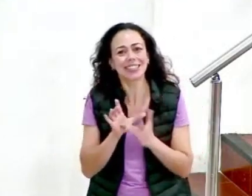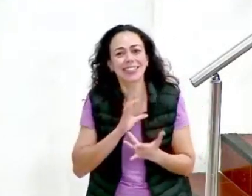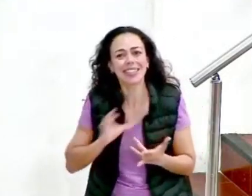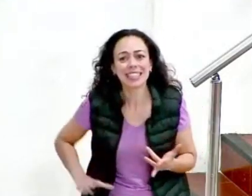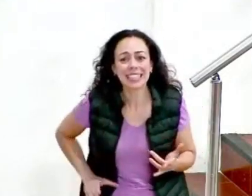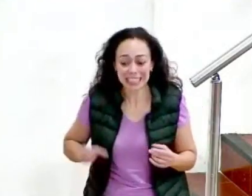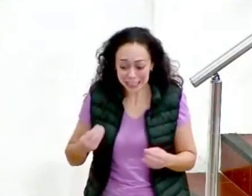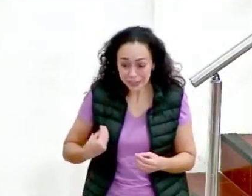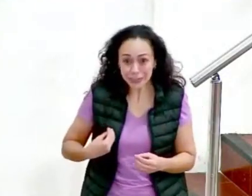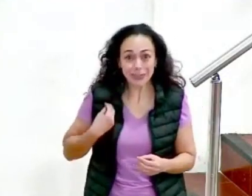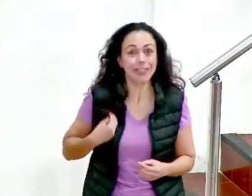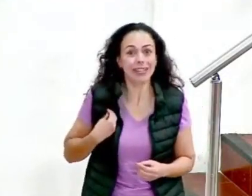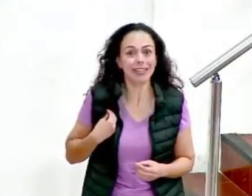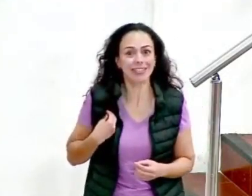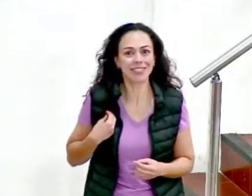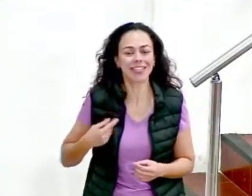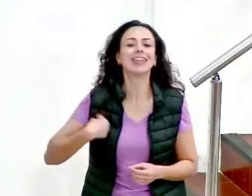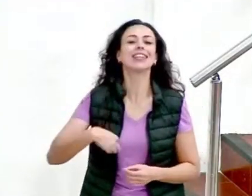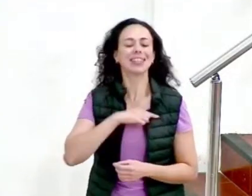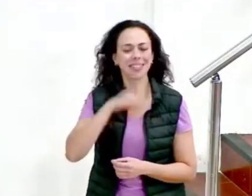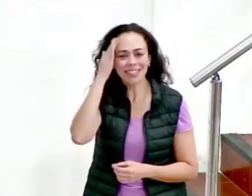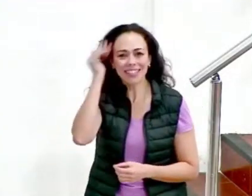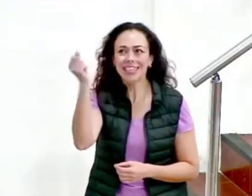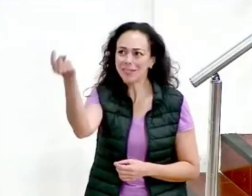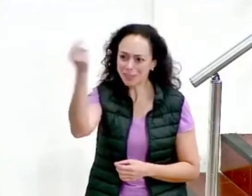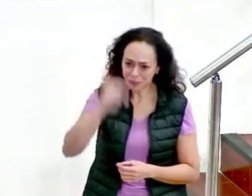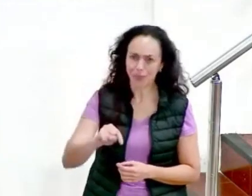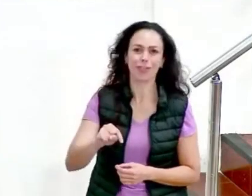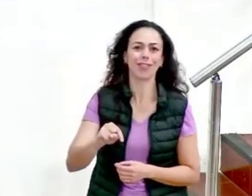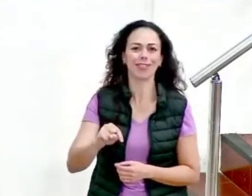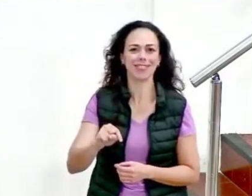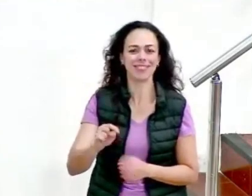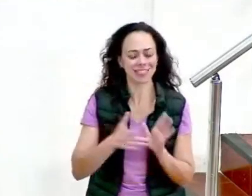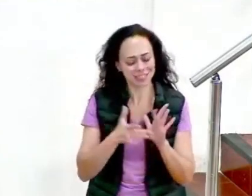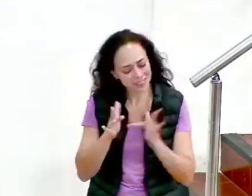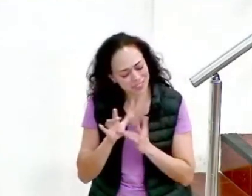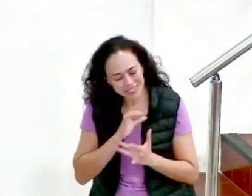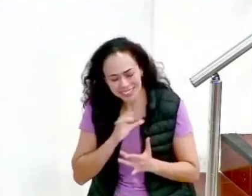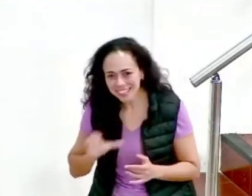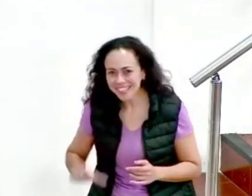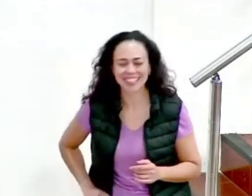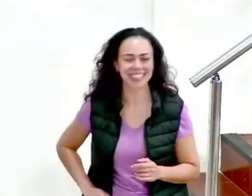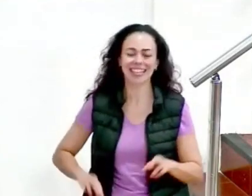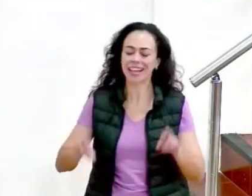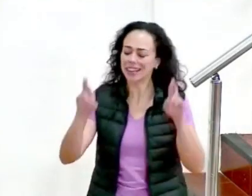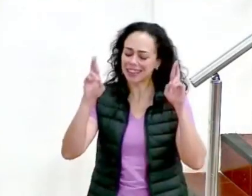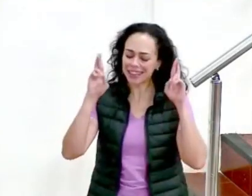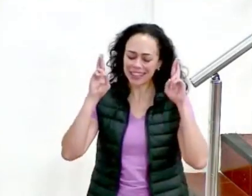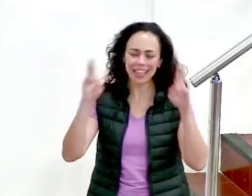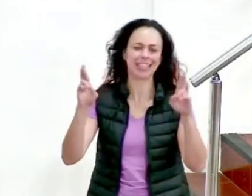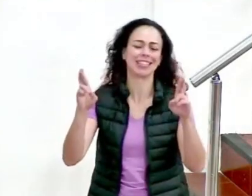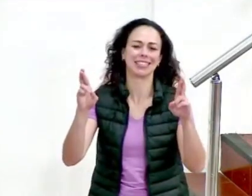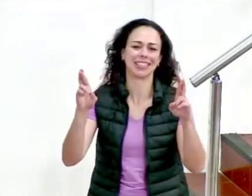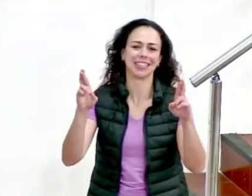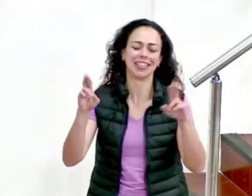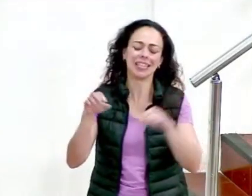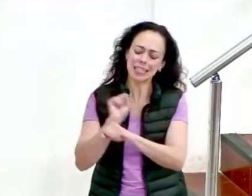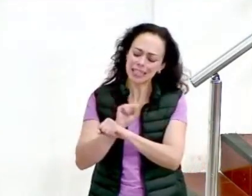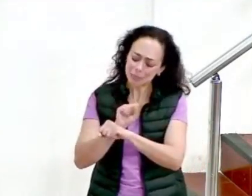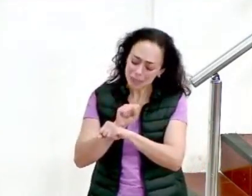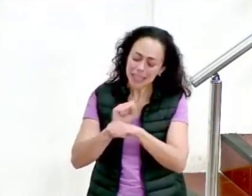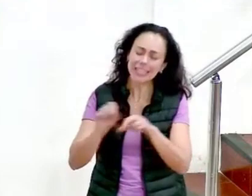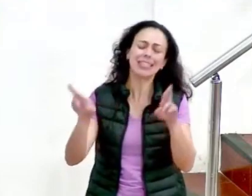E nós esperamos a volta de Cristo. Então a esperança